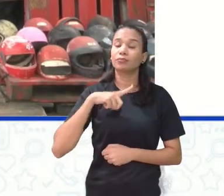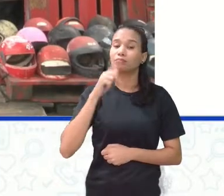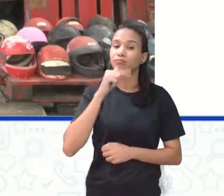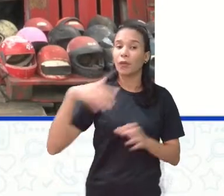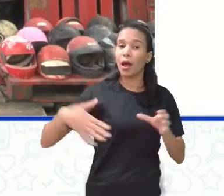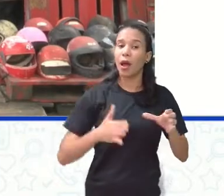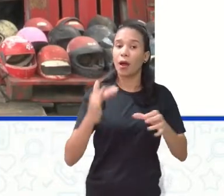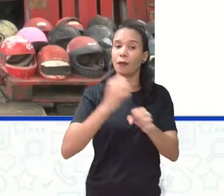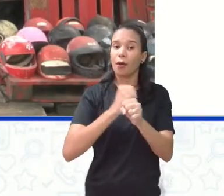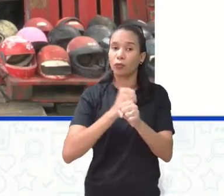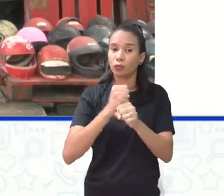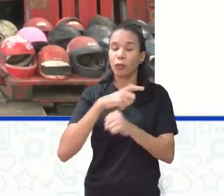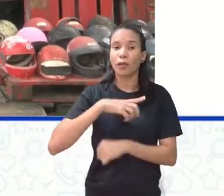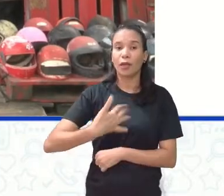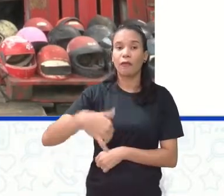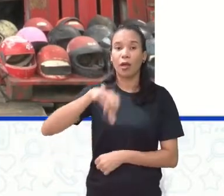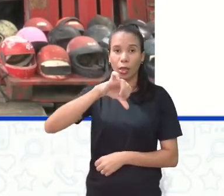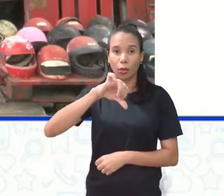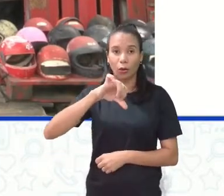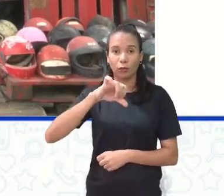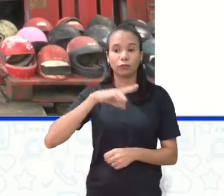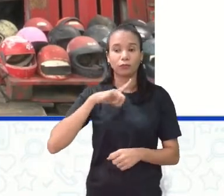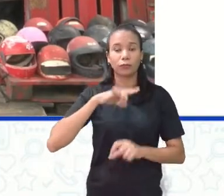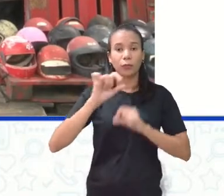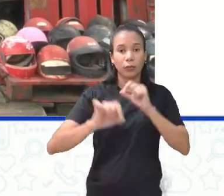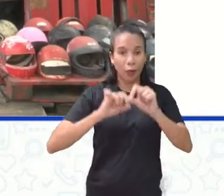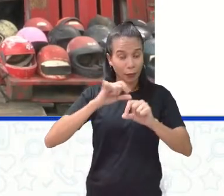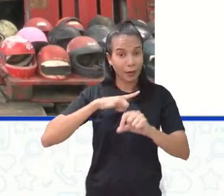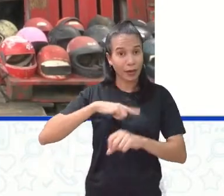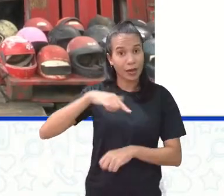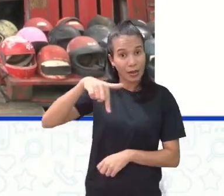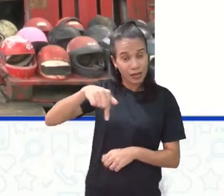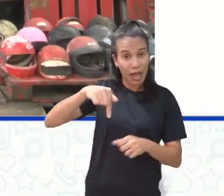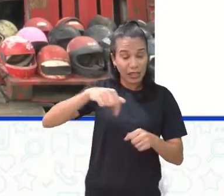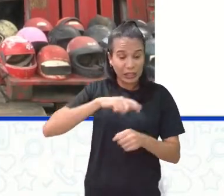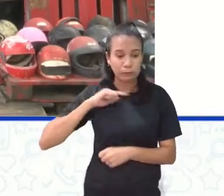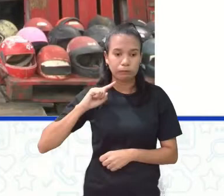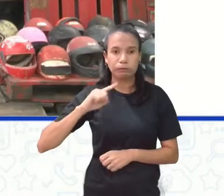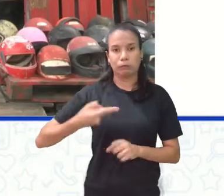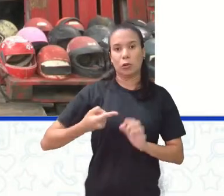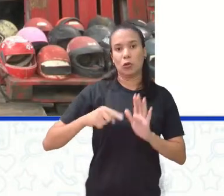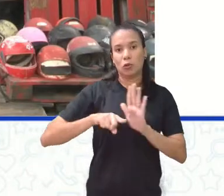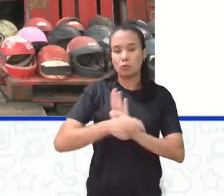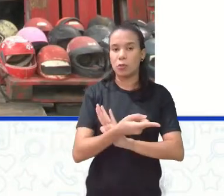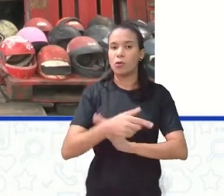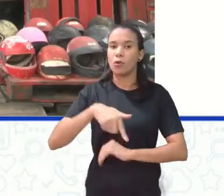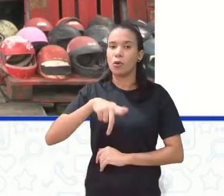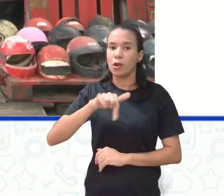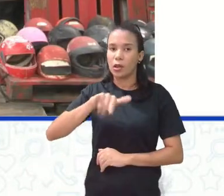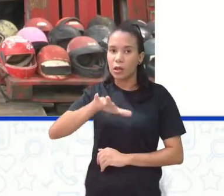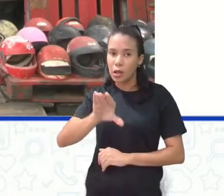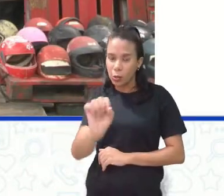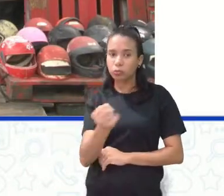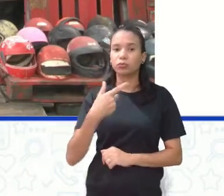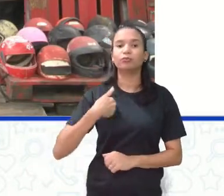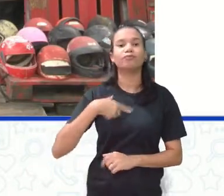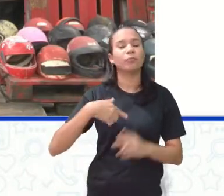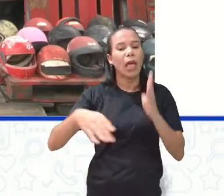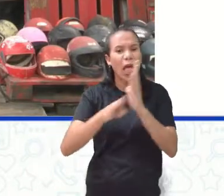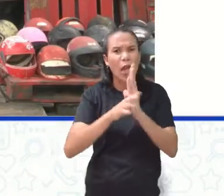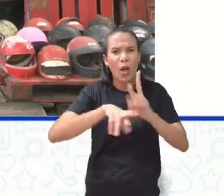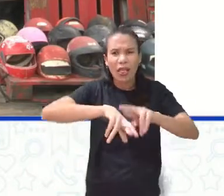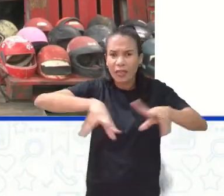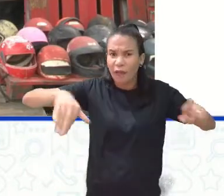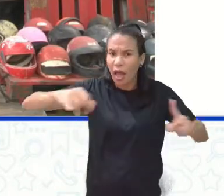anos, chegou à sua 9ª edição. Este ano foram tiradas 7 toneladas e 600 quilos de lixo do rio e são encontrados todos os tipos